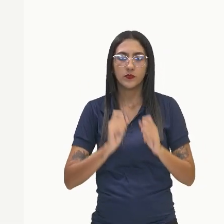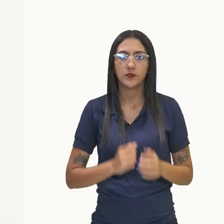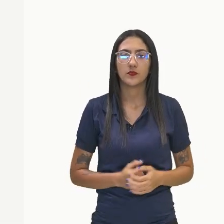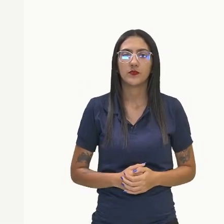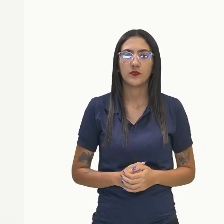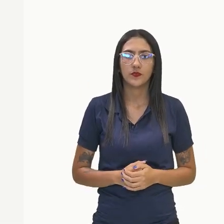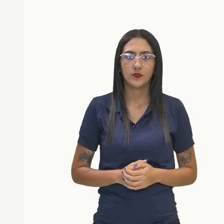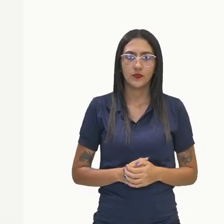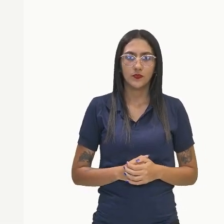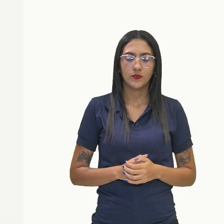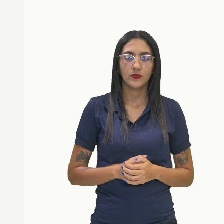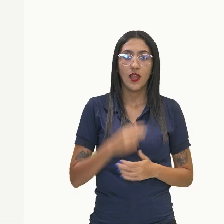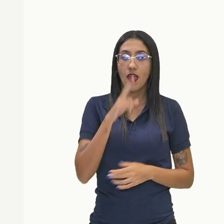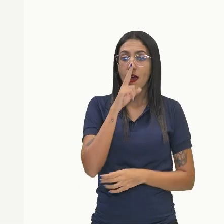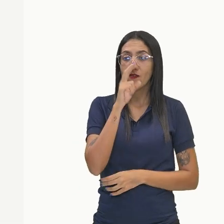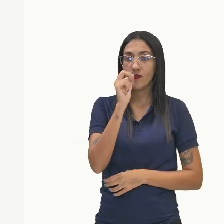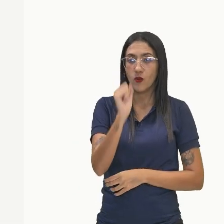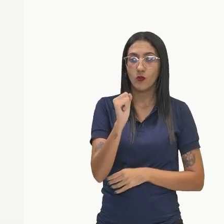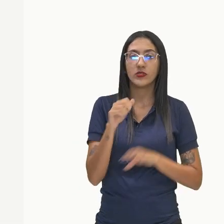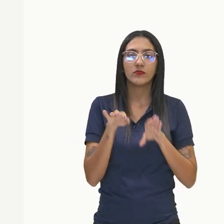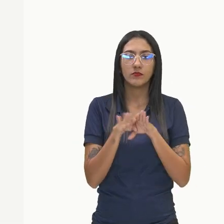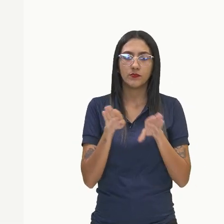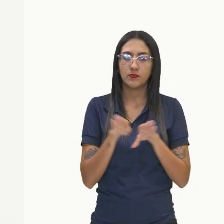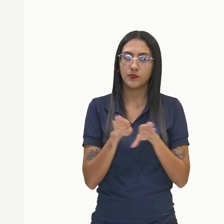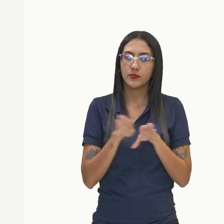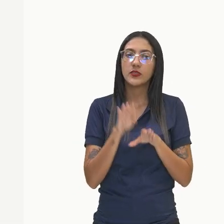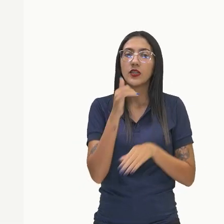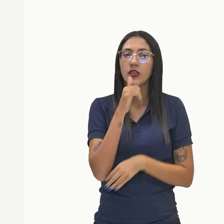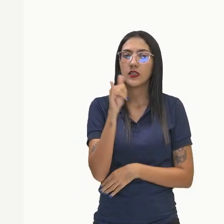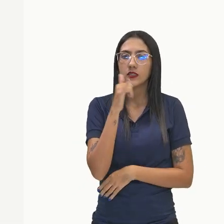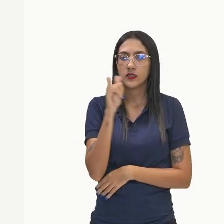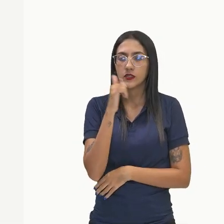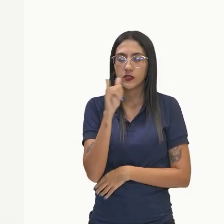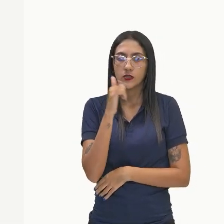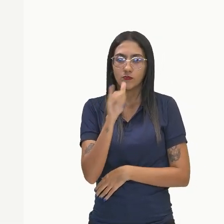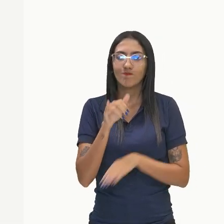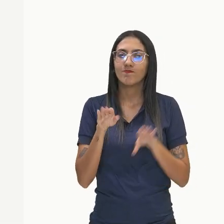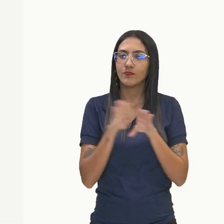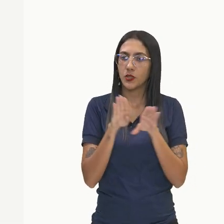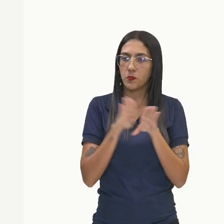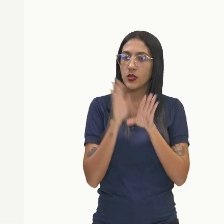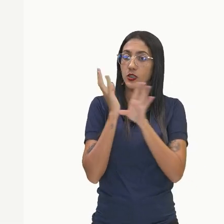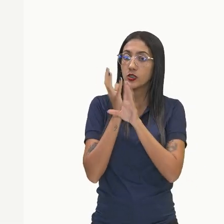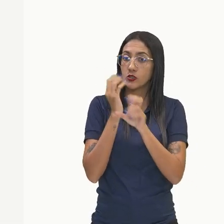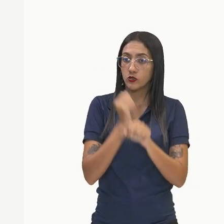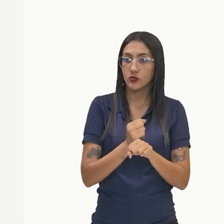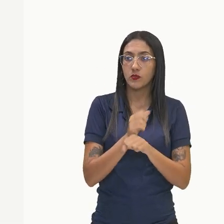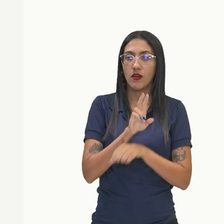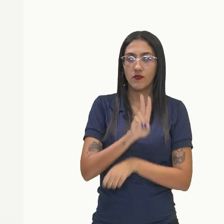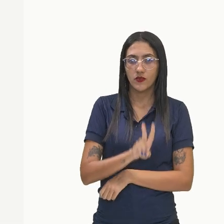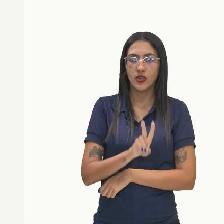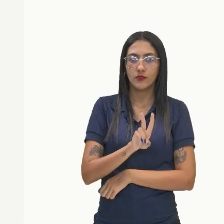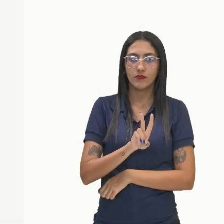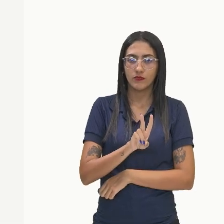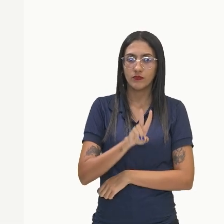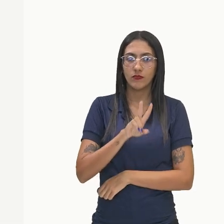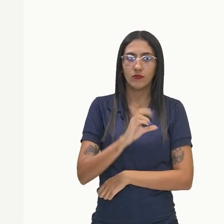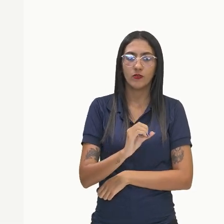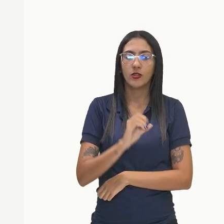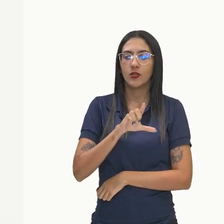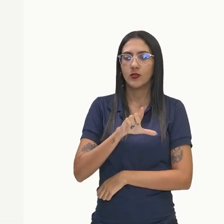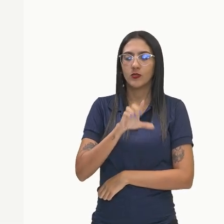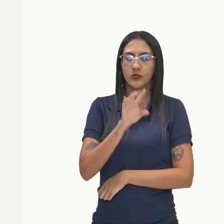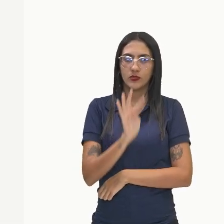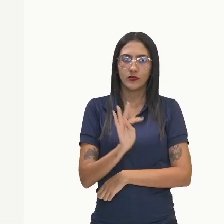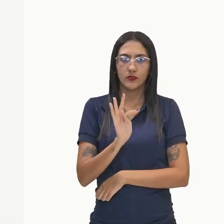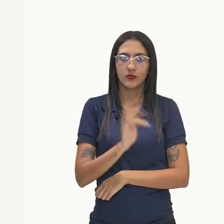né? Também é medida em volts. A força contra-eletromotriz também é medida na unidade volt. Tá